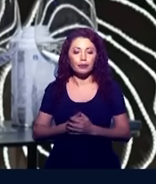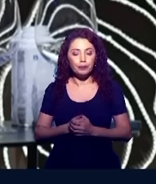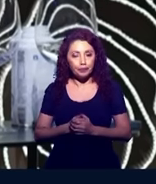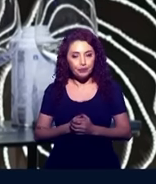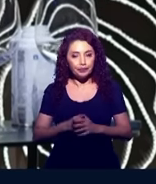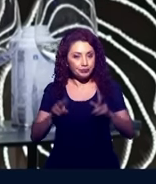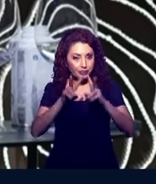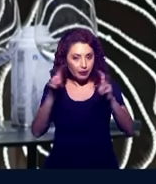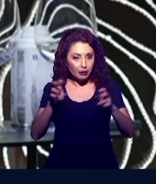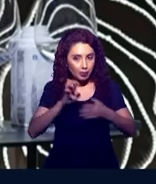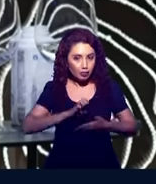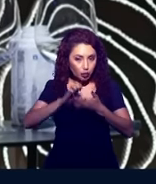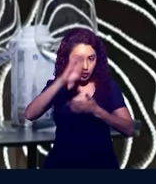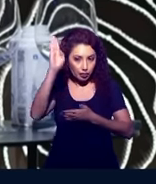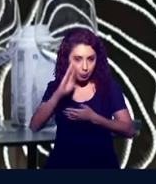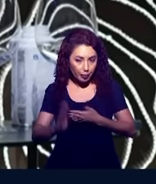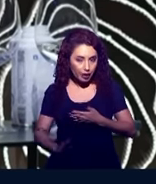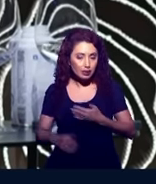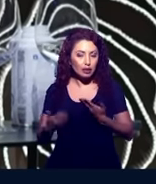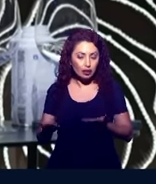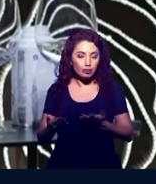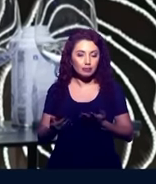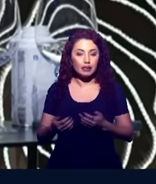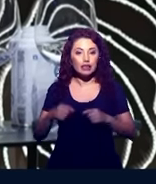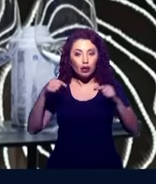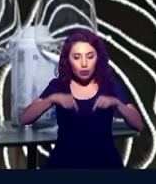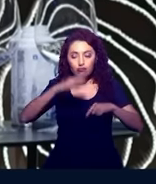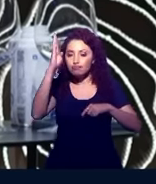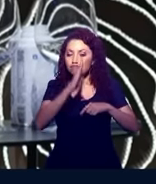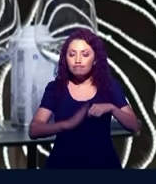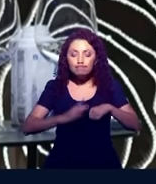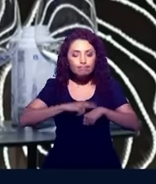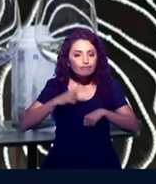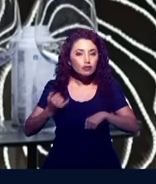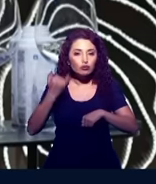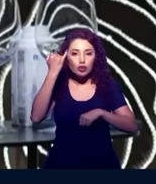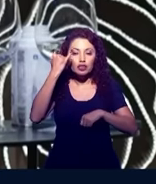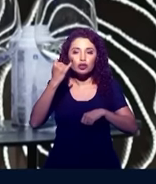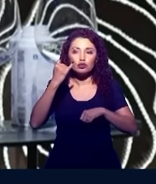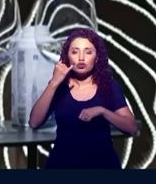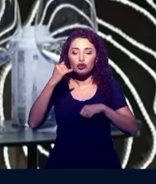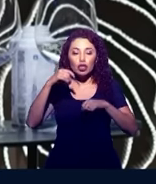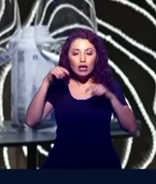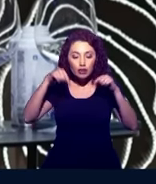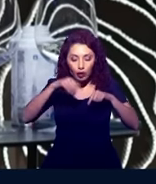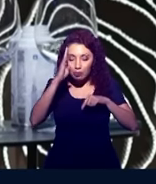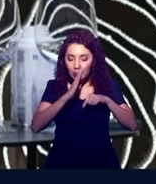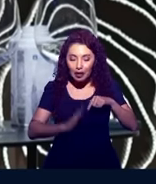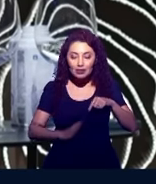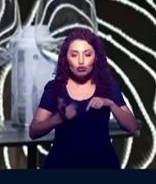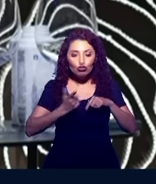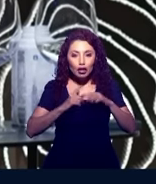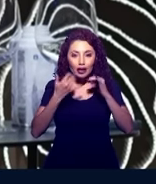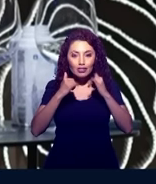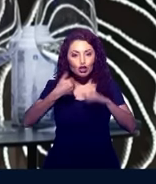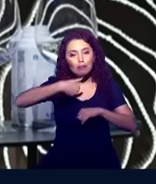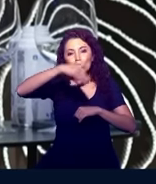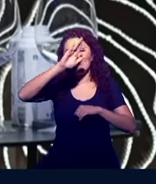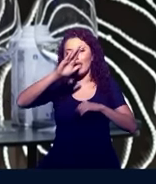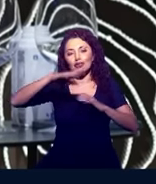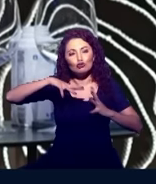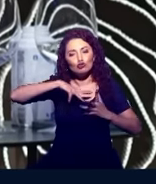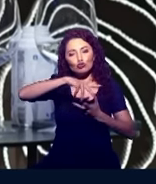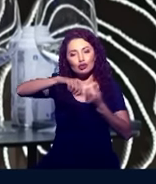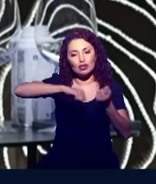num momento interessante que ele tá sendo visto como um dos países de matriz energética mais limpa do mundo daqui a pouco vão se